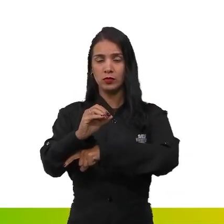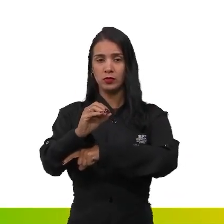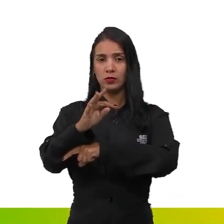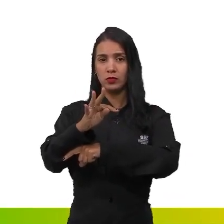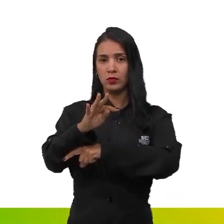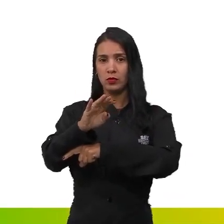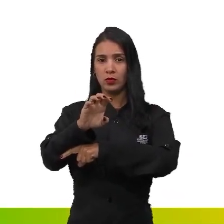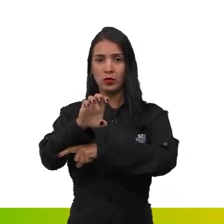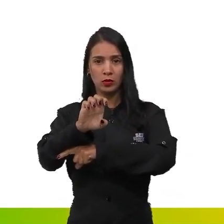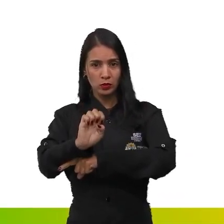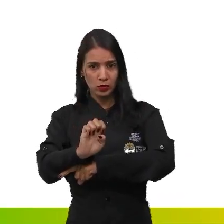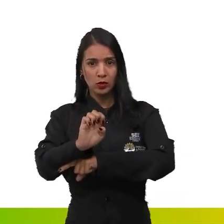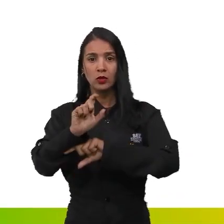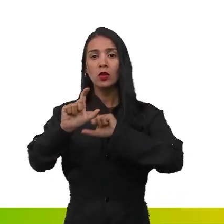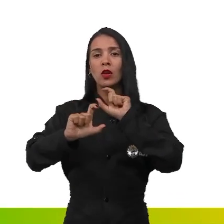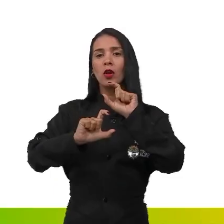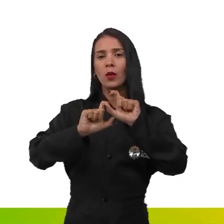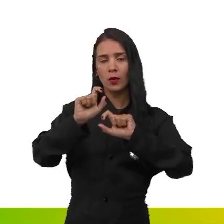do trote.